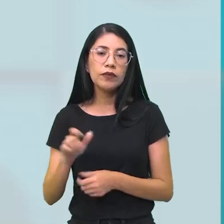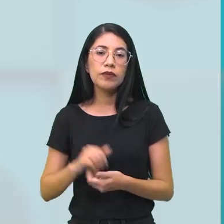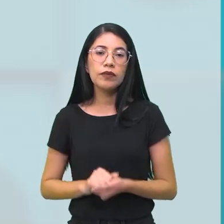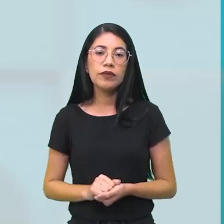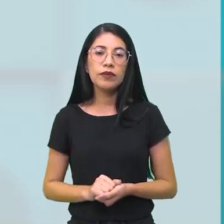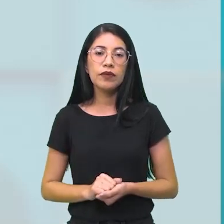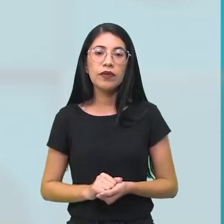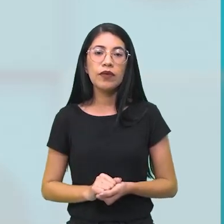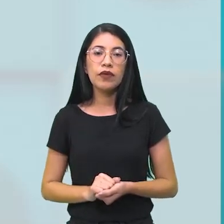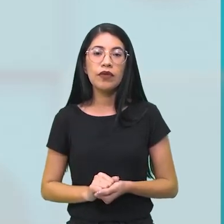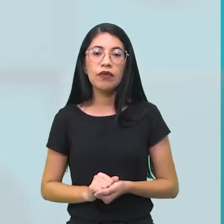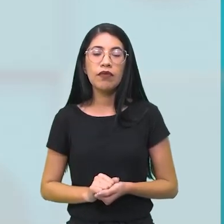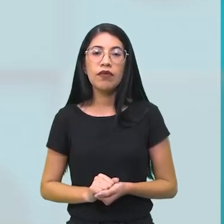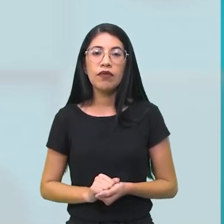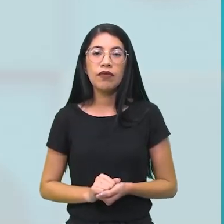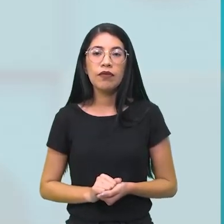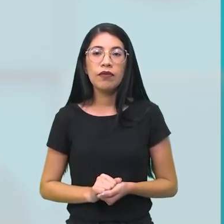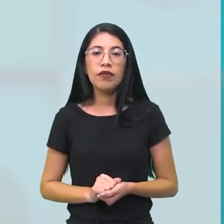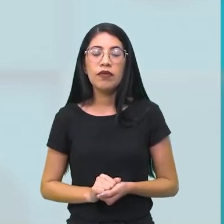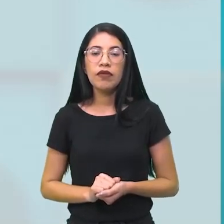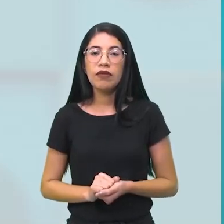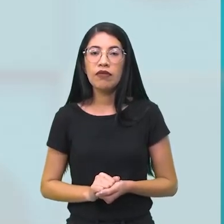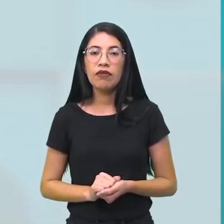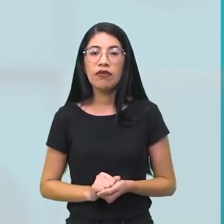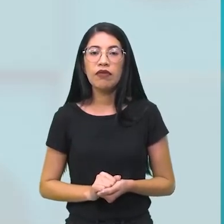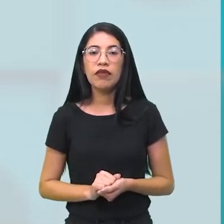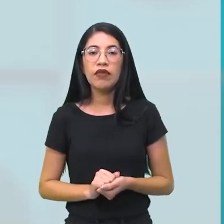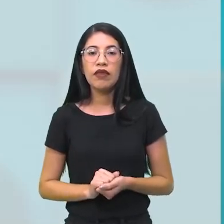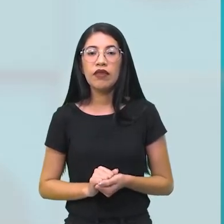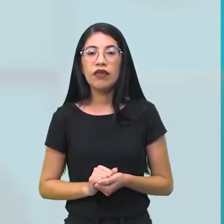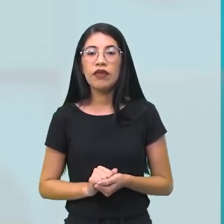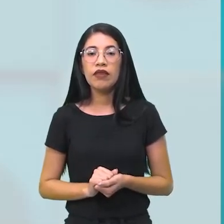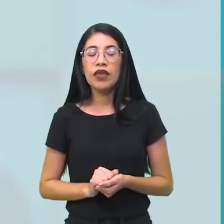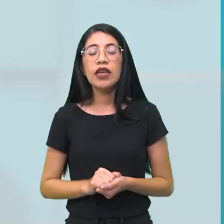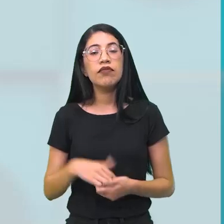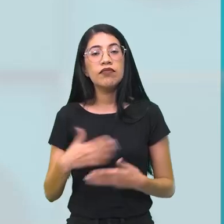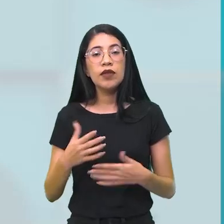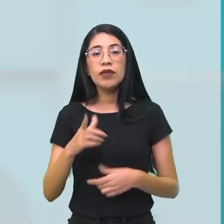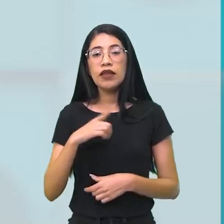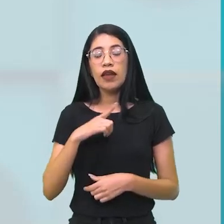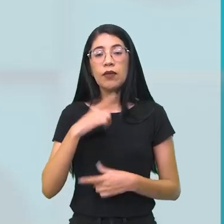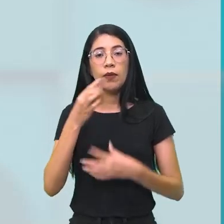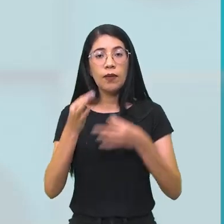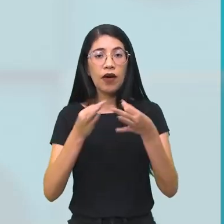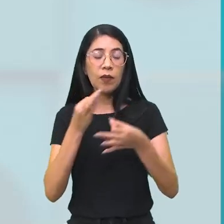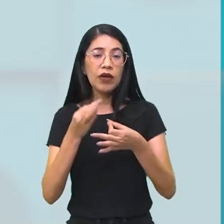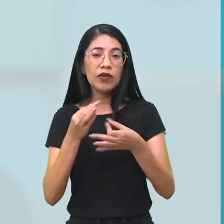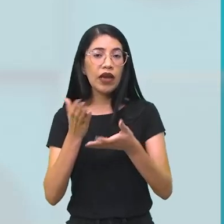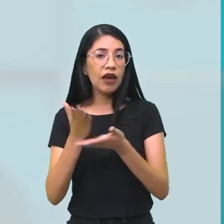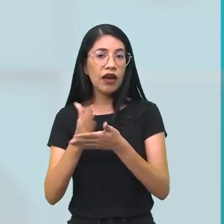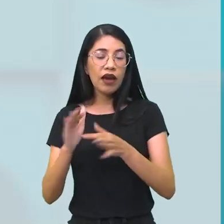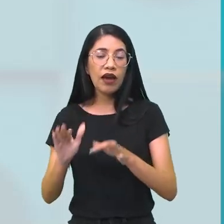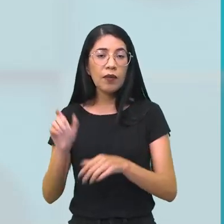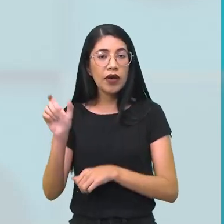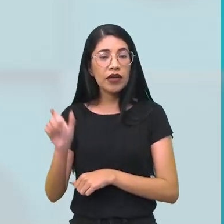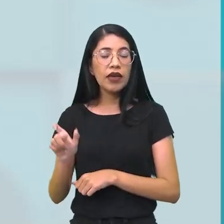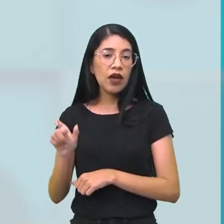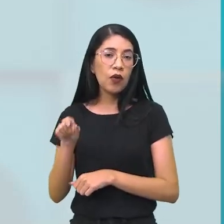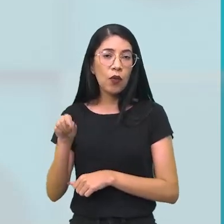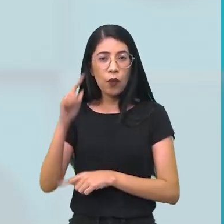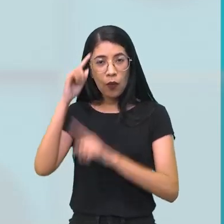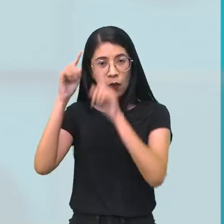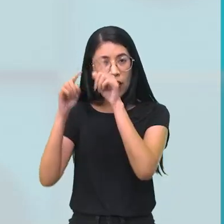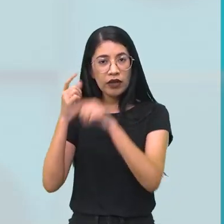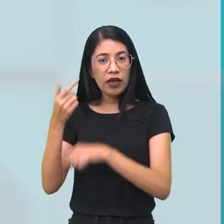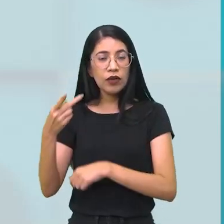Desconstrói não, gente, desconstrói. Você tem um argumento que já desconstrói totalmente, né,